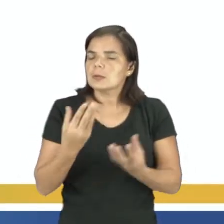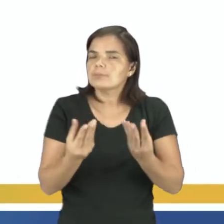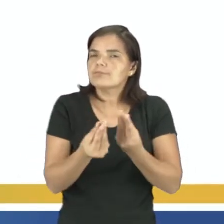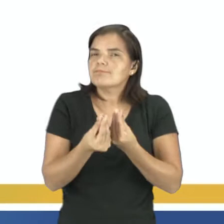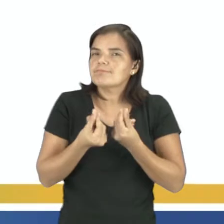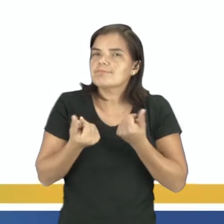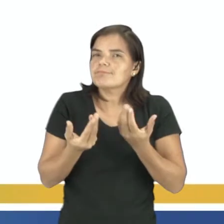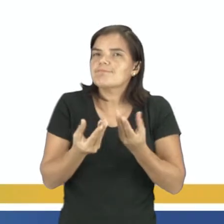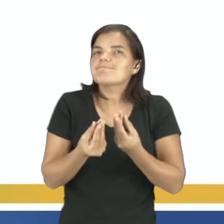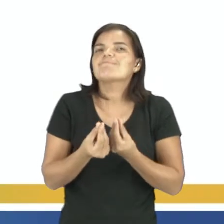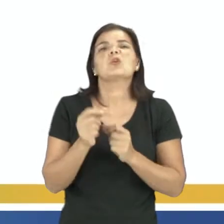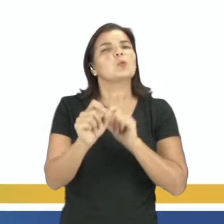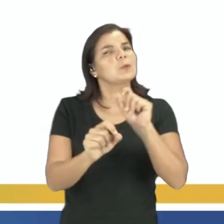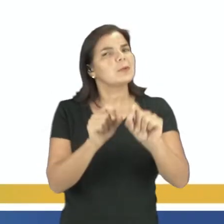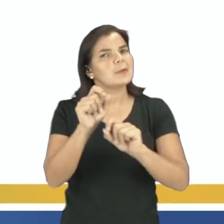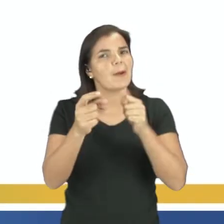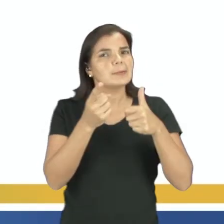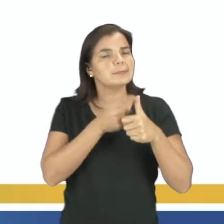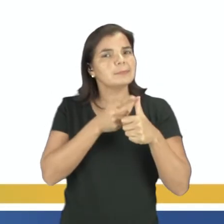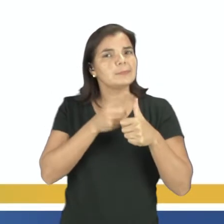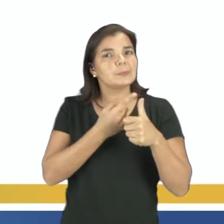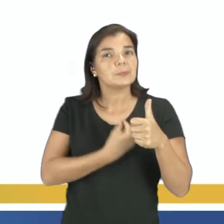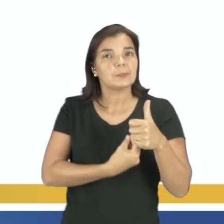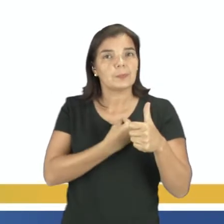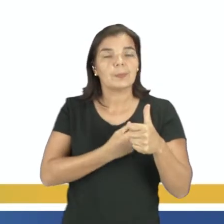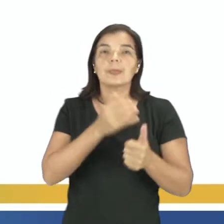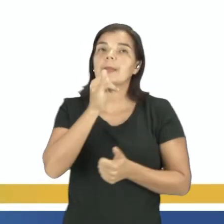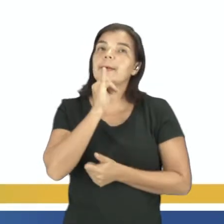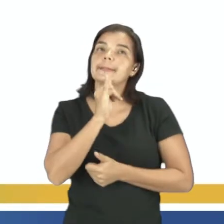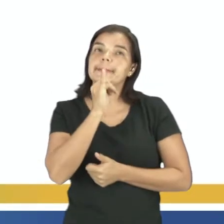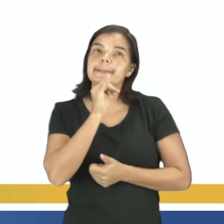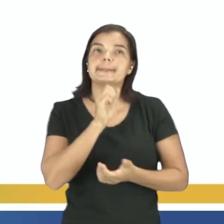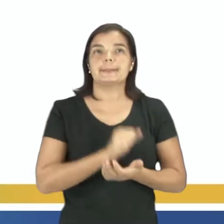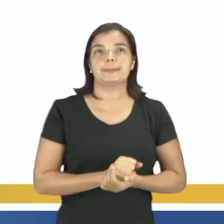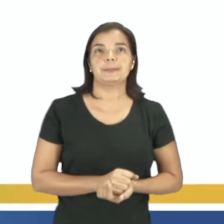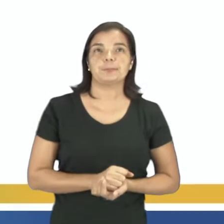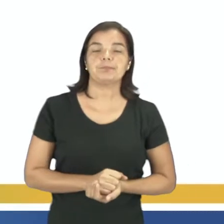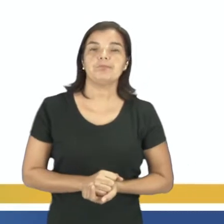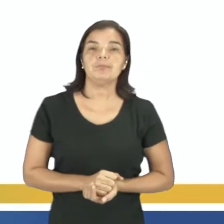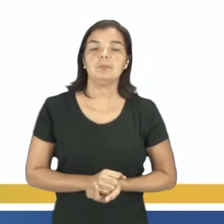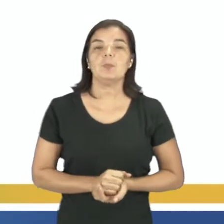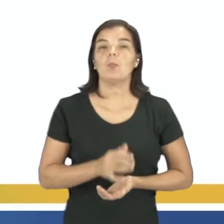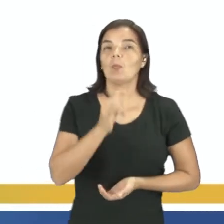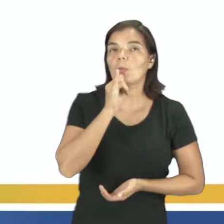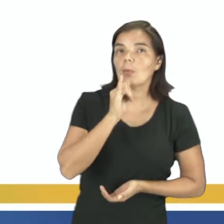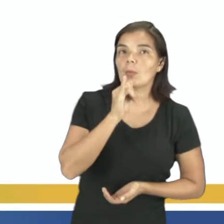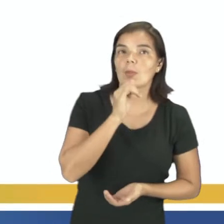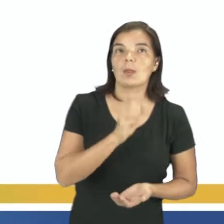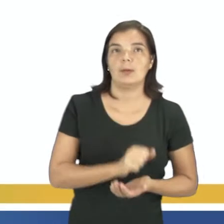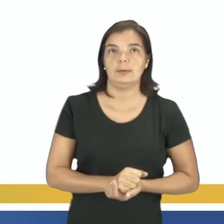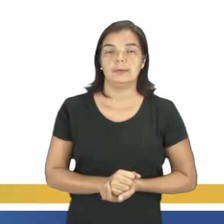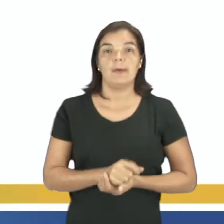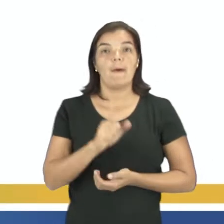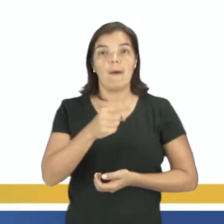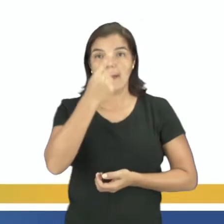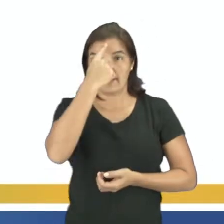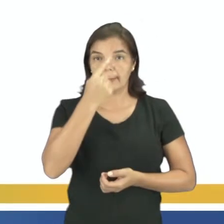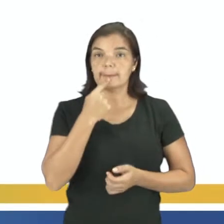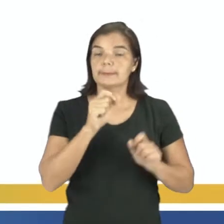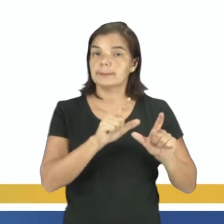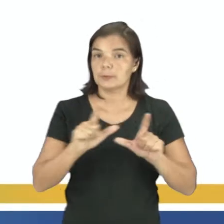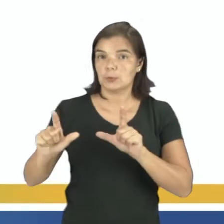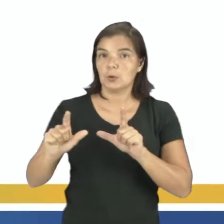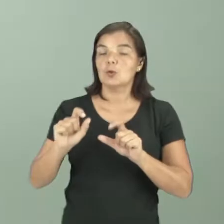que que seria essência? Primeiro existe uma. Ó, vou dar um exemplo para vocês. Por exemplo, ó, isso aqui é uma sementinha